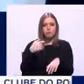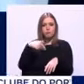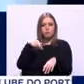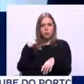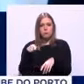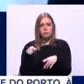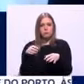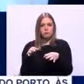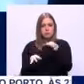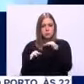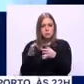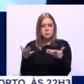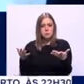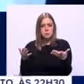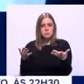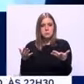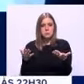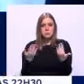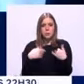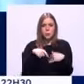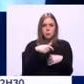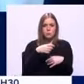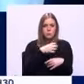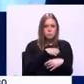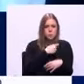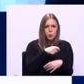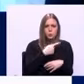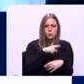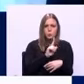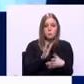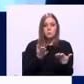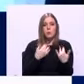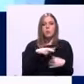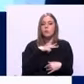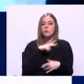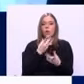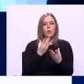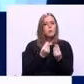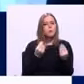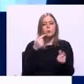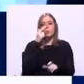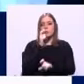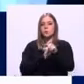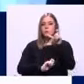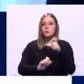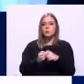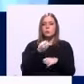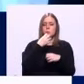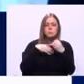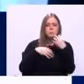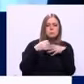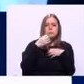implicar o clube. Em Portugal não falta gente a tentar,